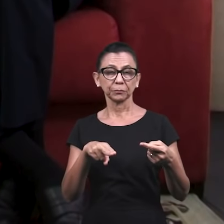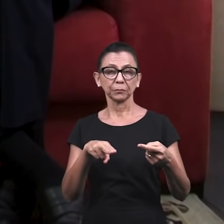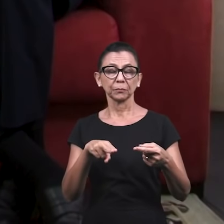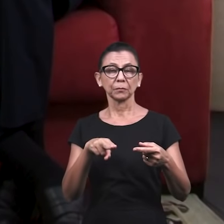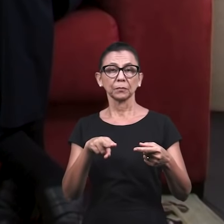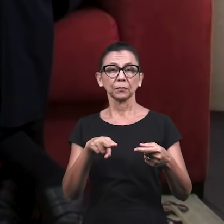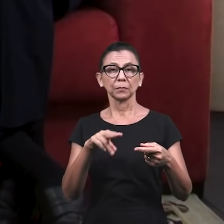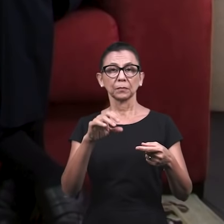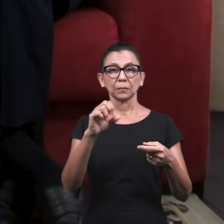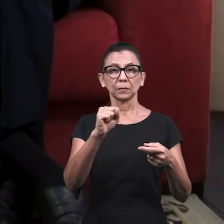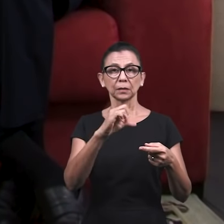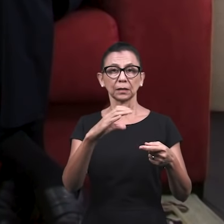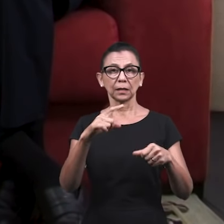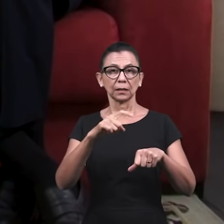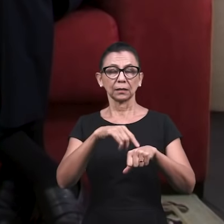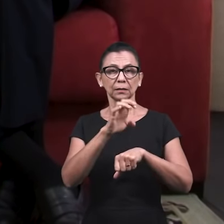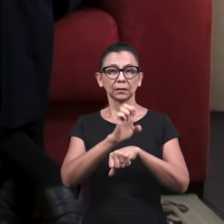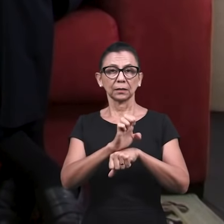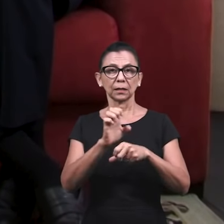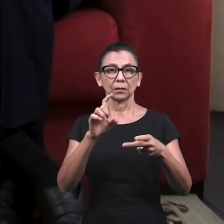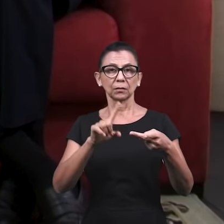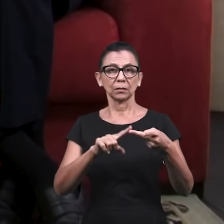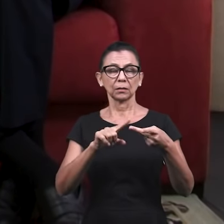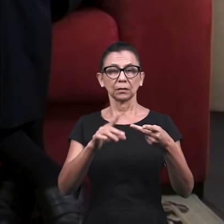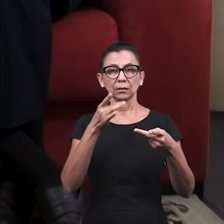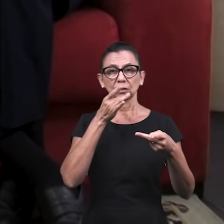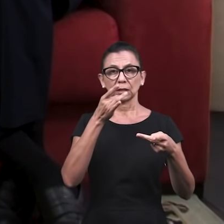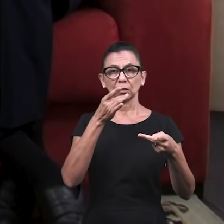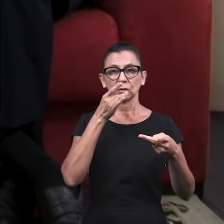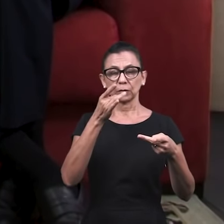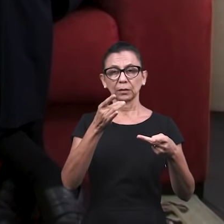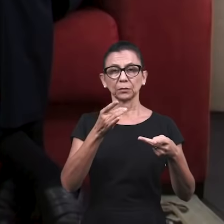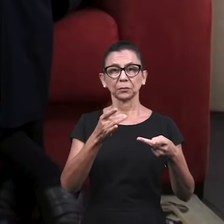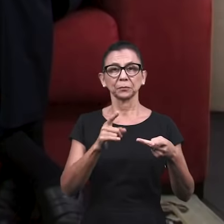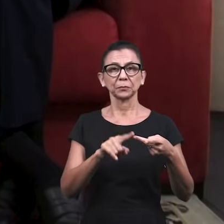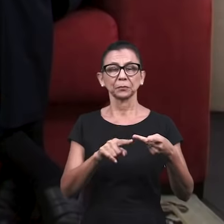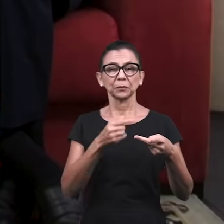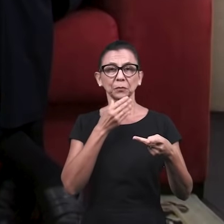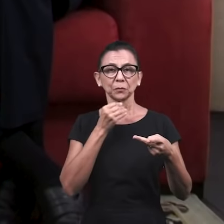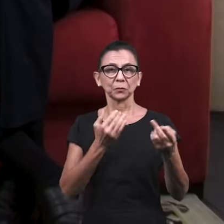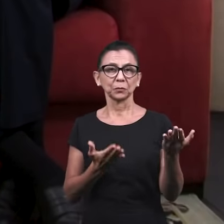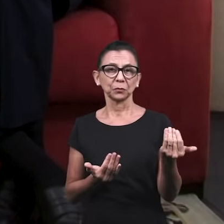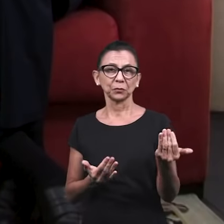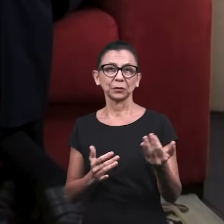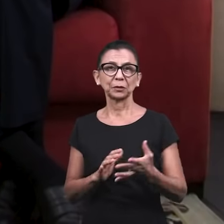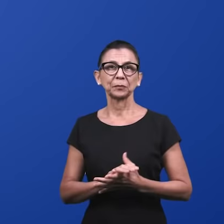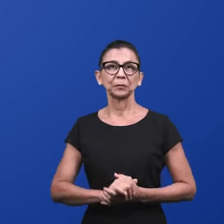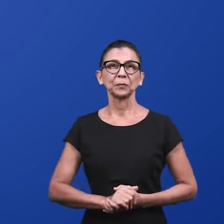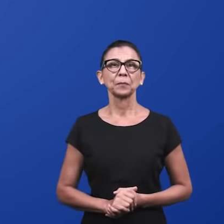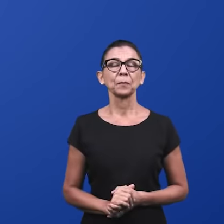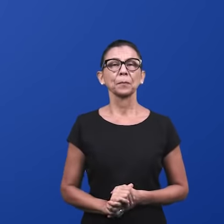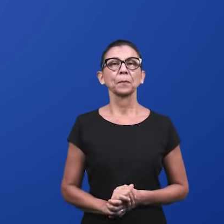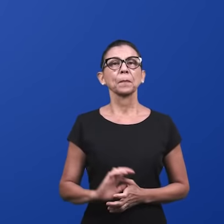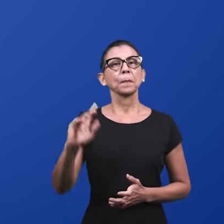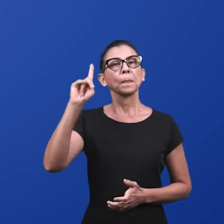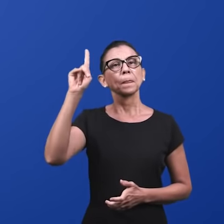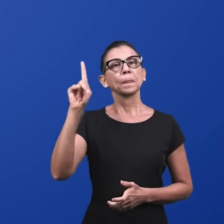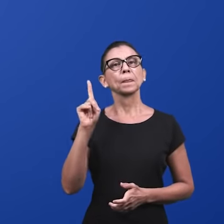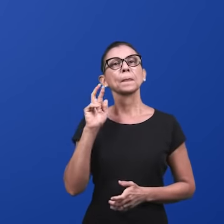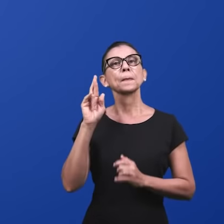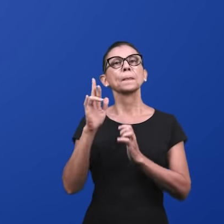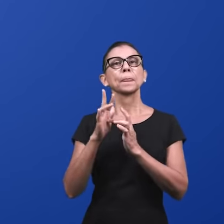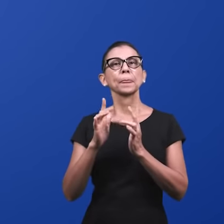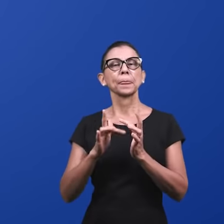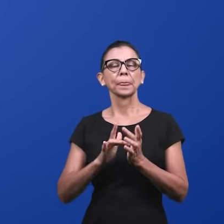jovem Estevão Ribeiro, de Cachoeira de Itapemirim, Espírito Santo. Vamos então assistir com toda atenção. A paz do Senhor